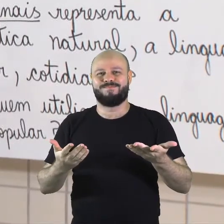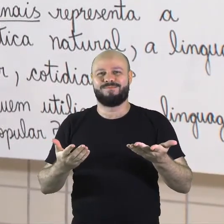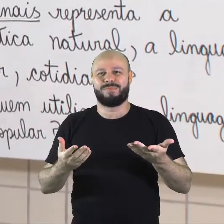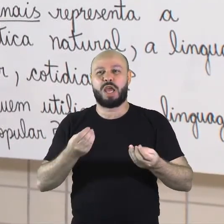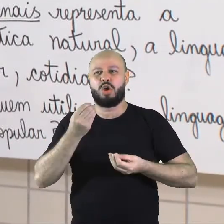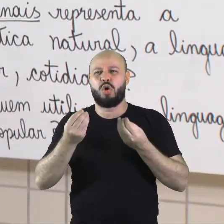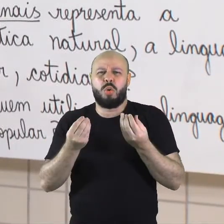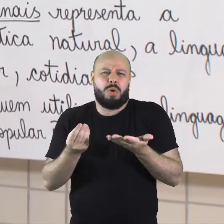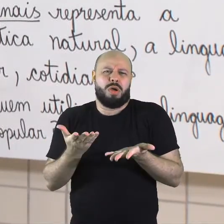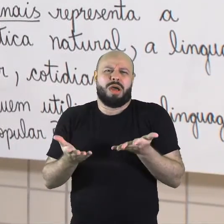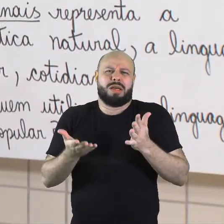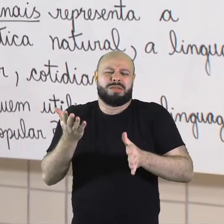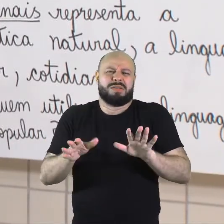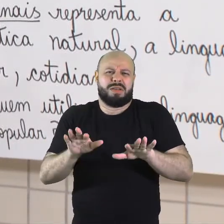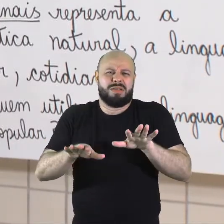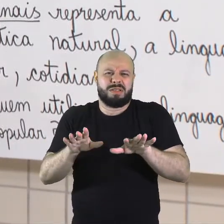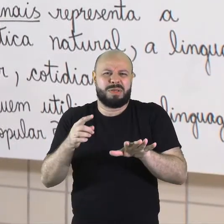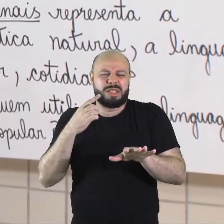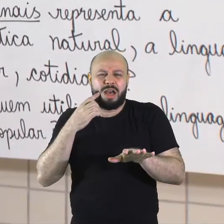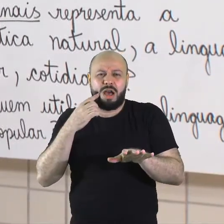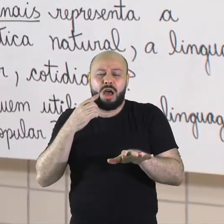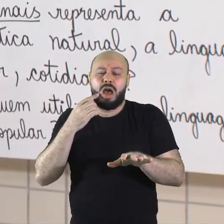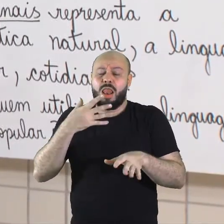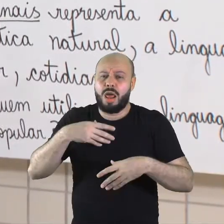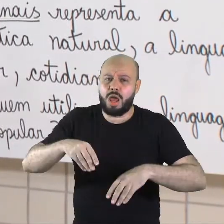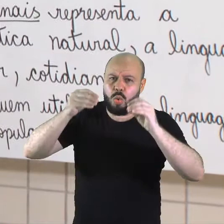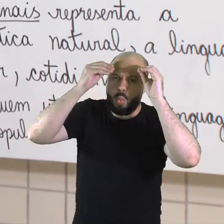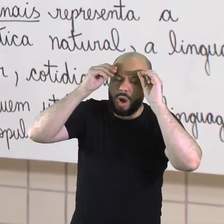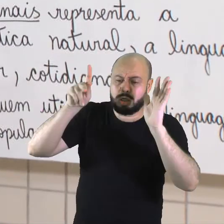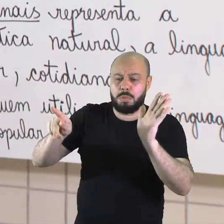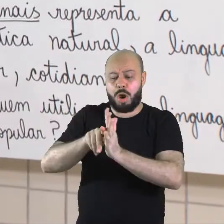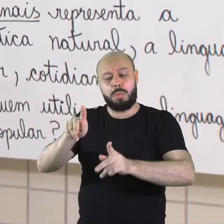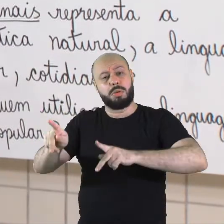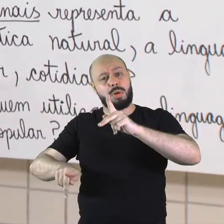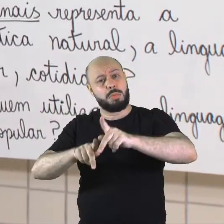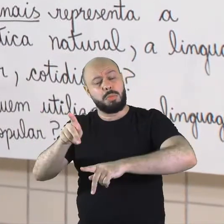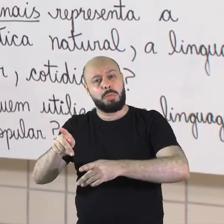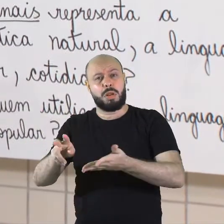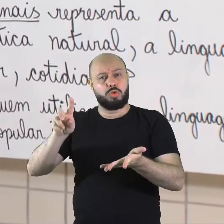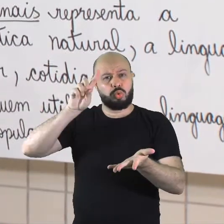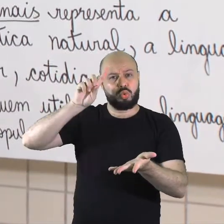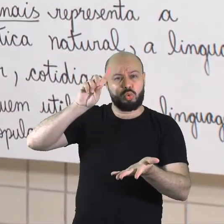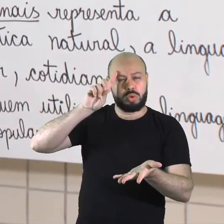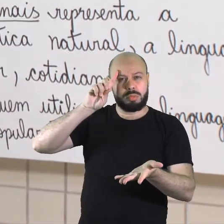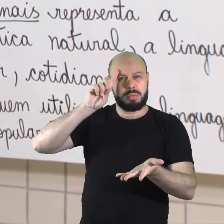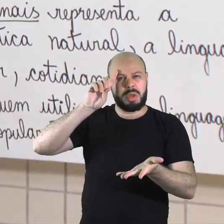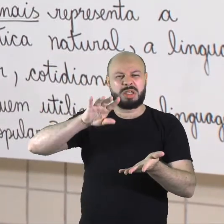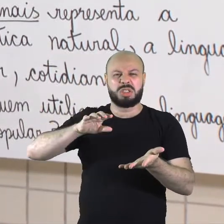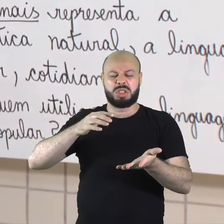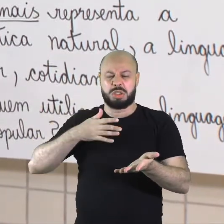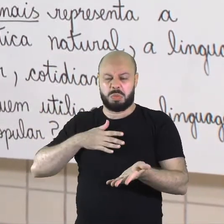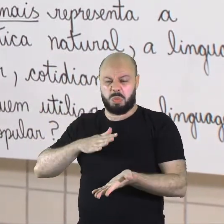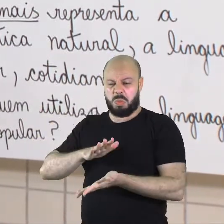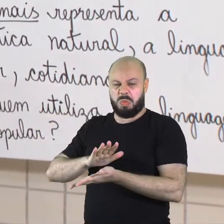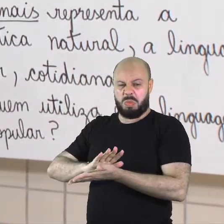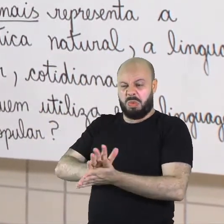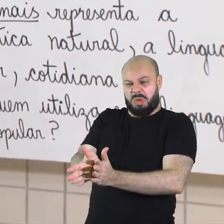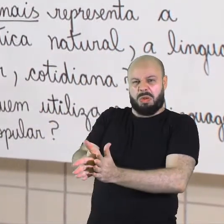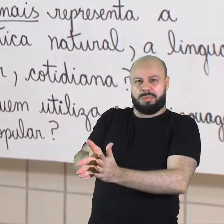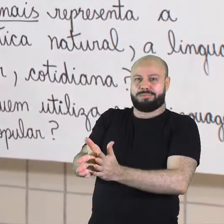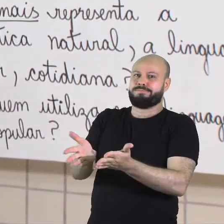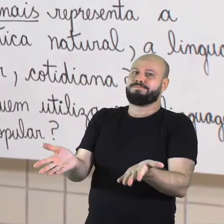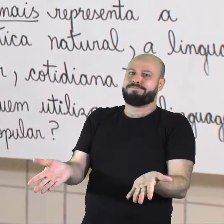não valorizar a linguagem popular, de você, muitas vezes, agir com preconceito da maneira como